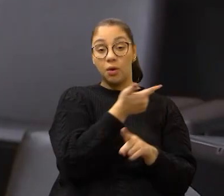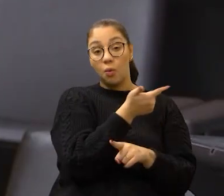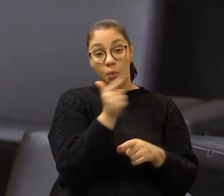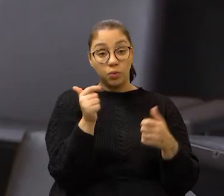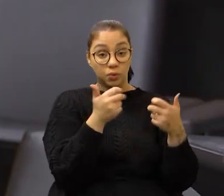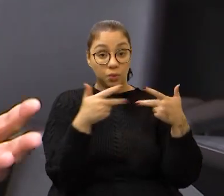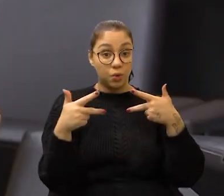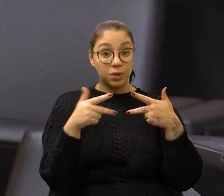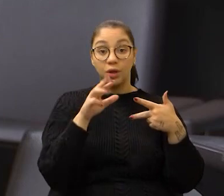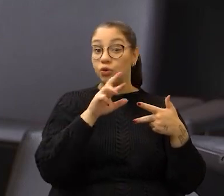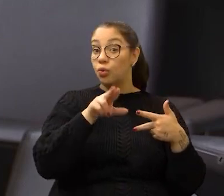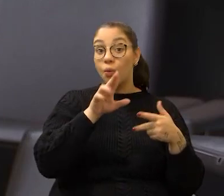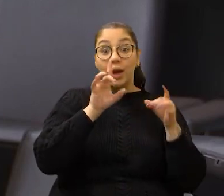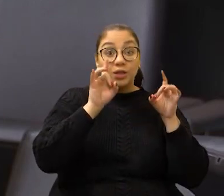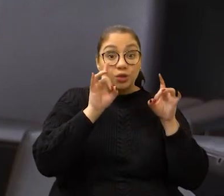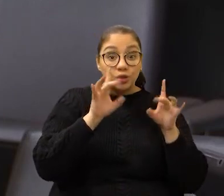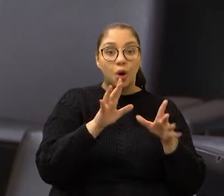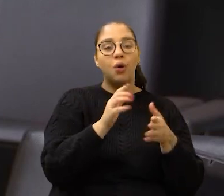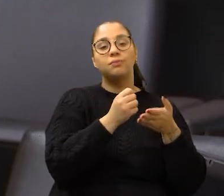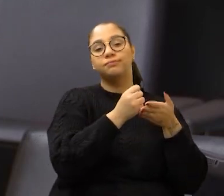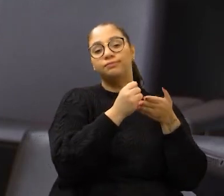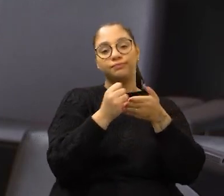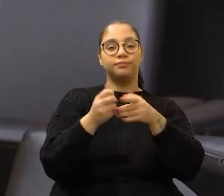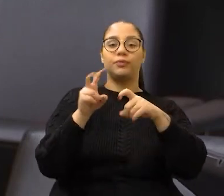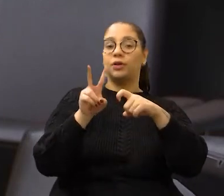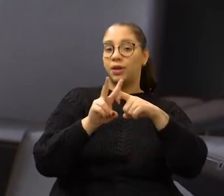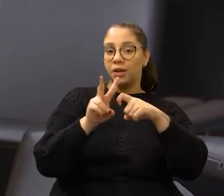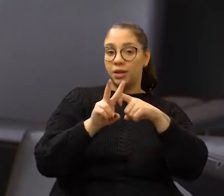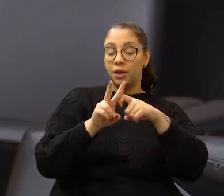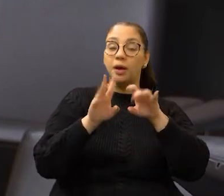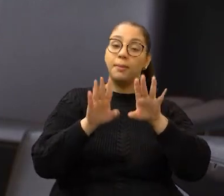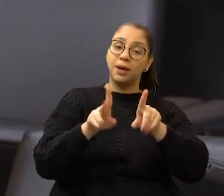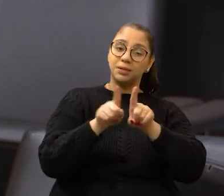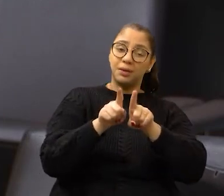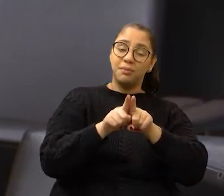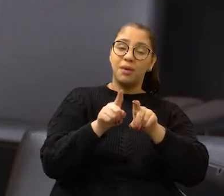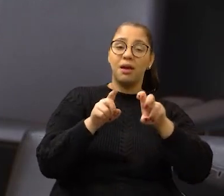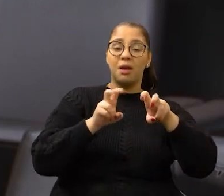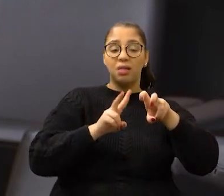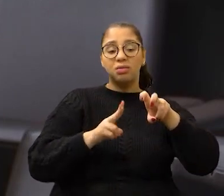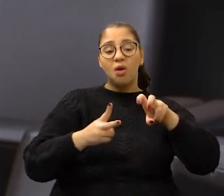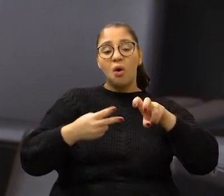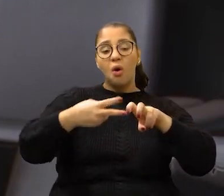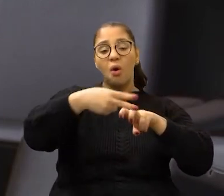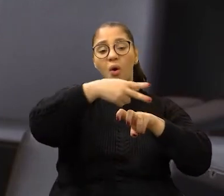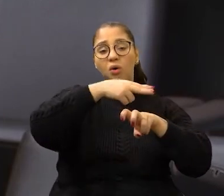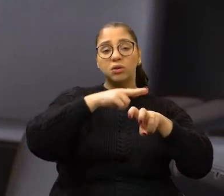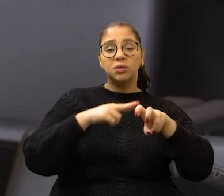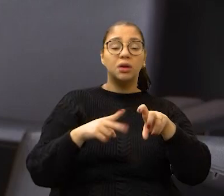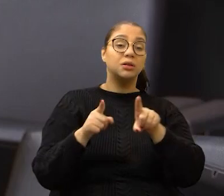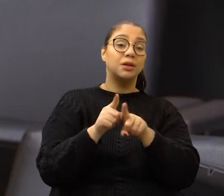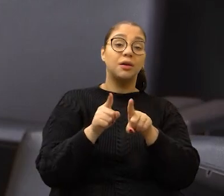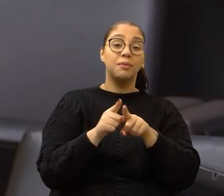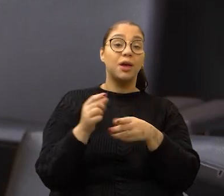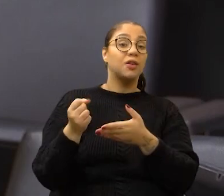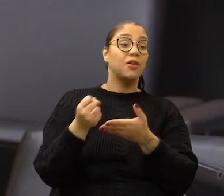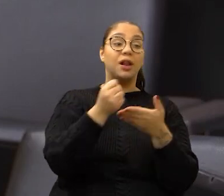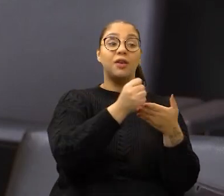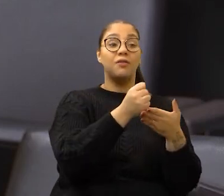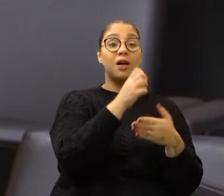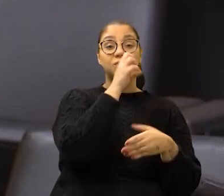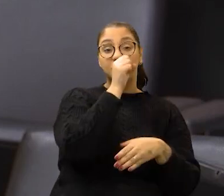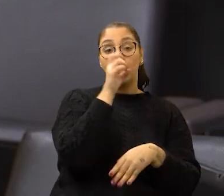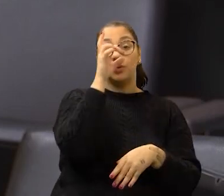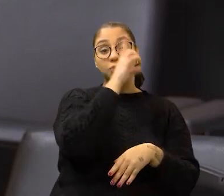congêneres, então não só ir até a clínica, não só ir até o médico, mas também no TOS, até a pessoa que vai levar no fim de semana para o